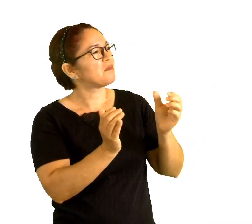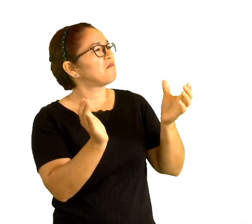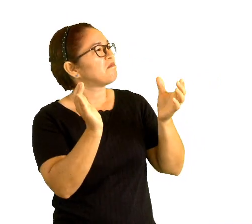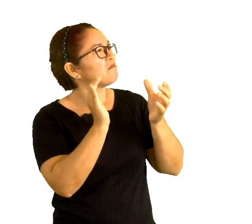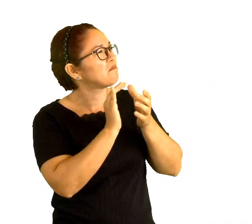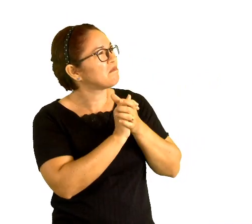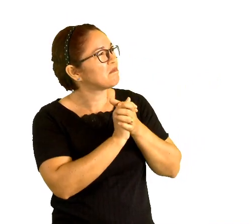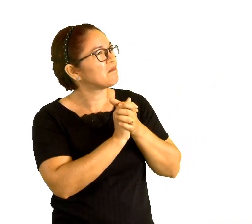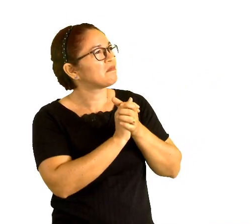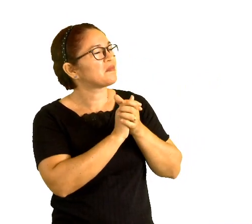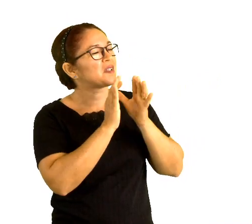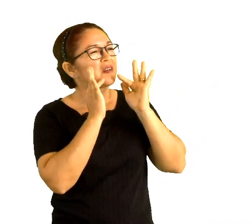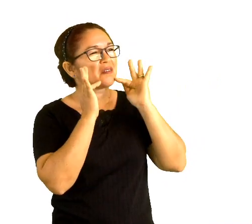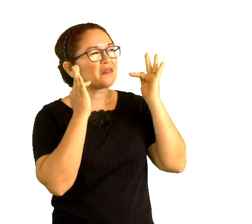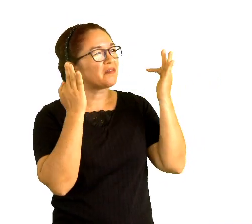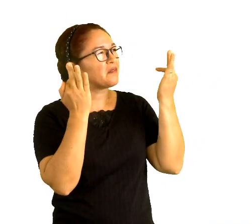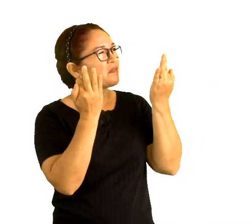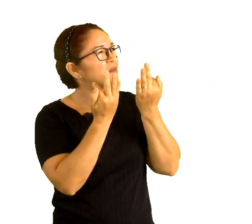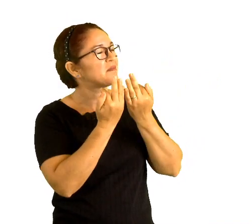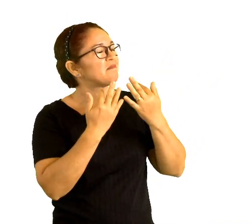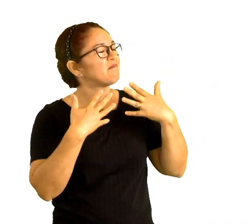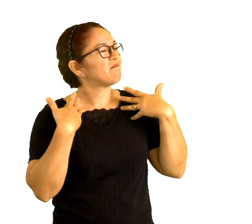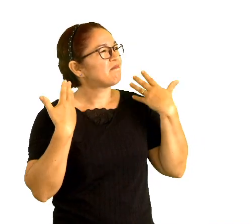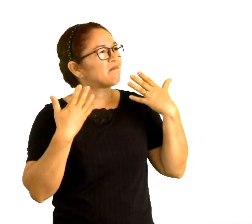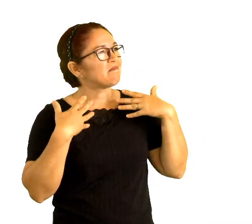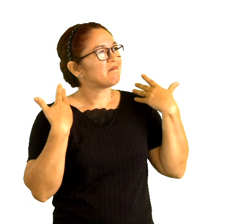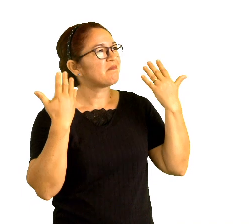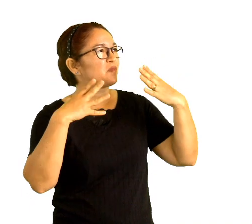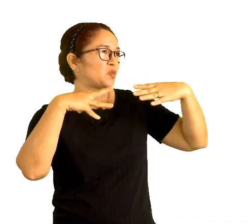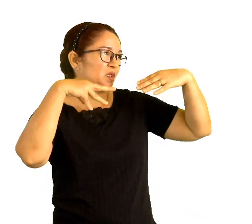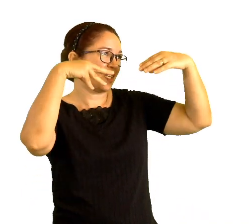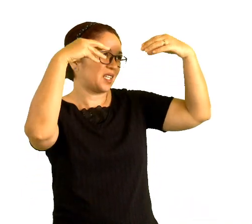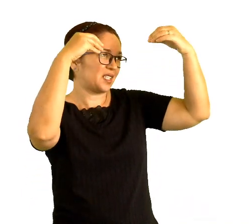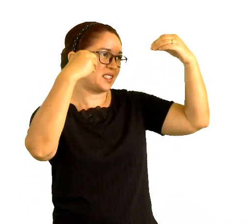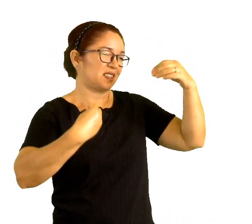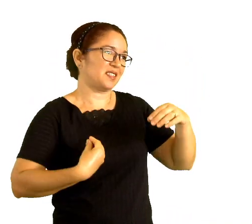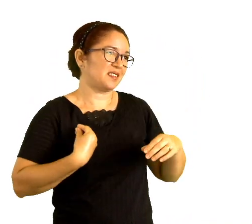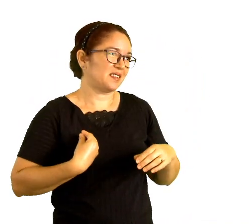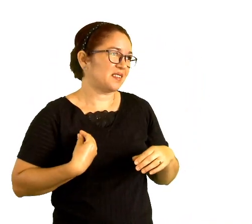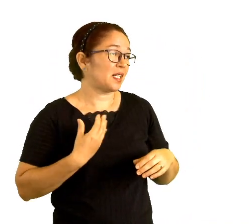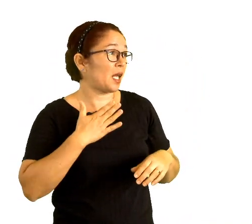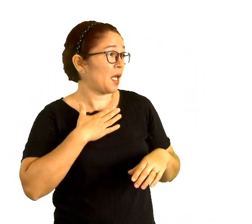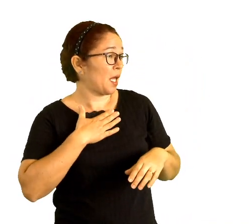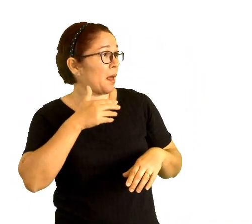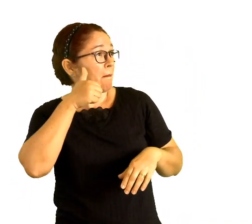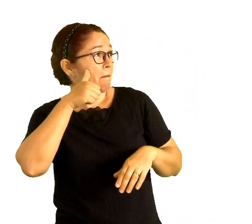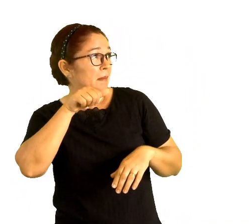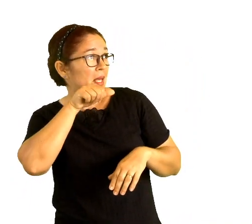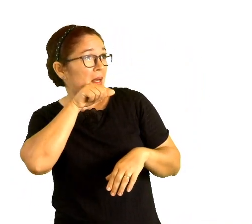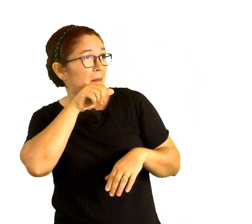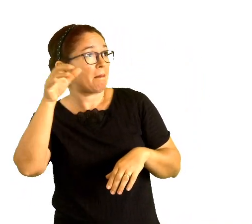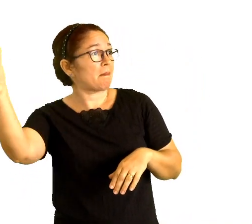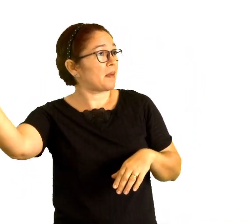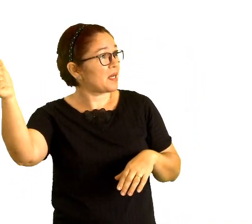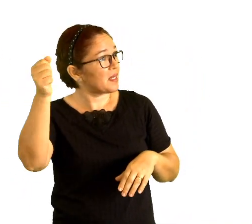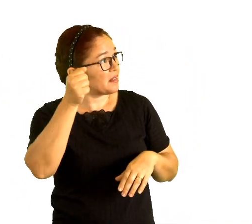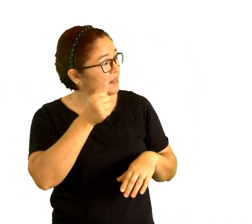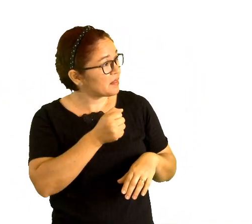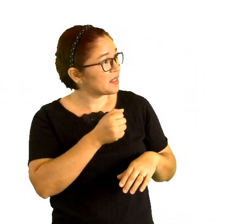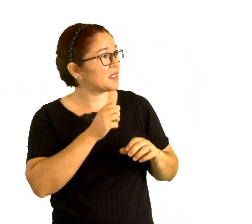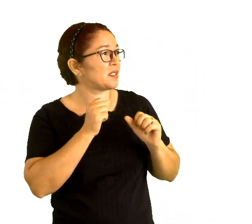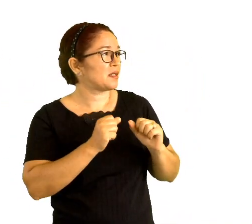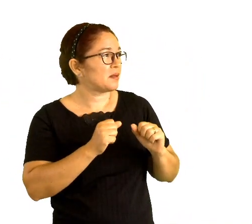lar feliz no teu lindo castelo. A minha mãe poderia vir morar conosco e tu poderias preparar o